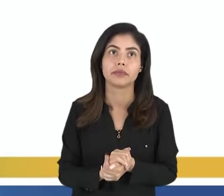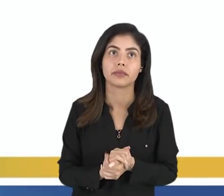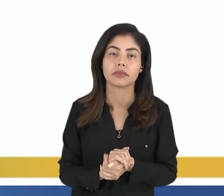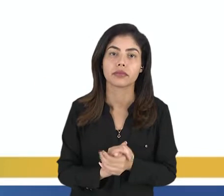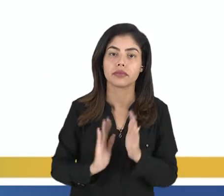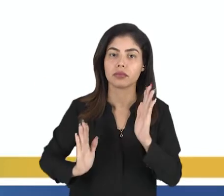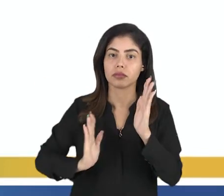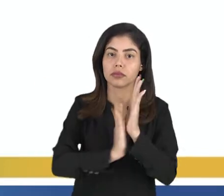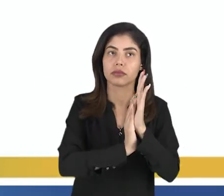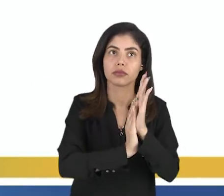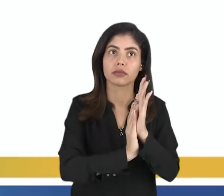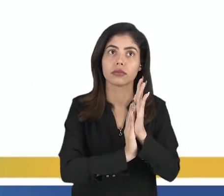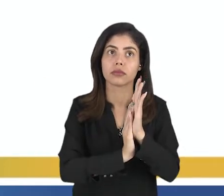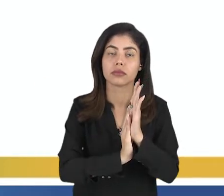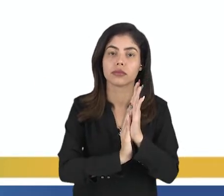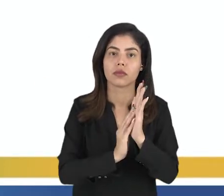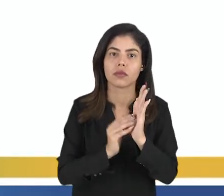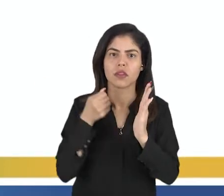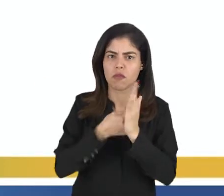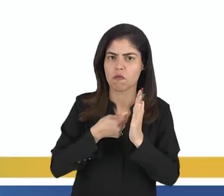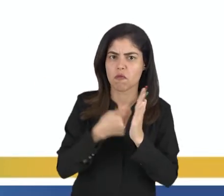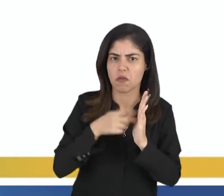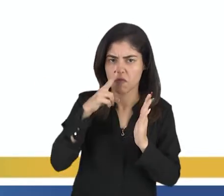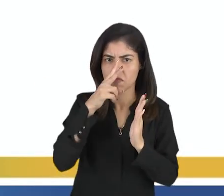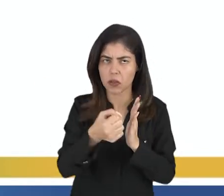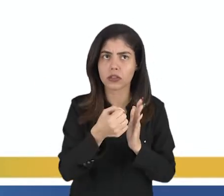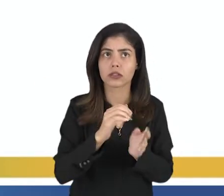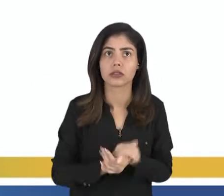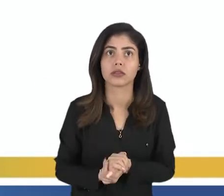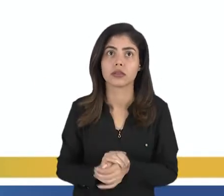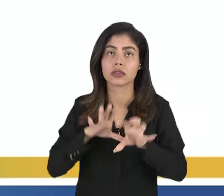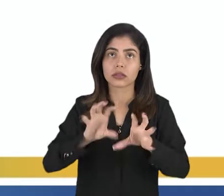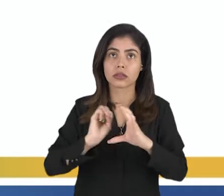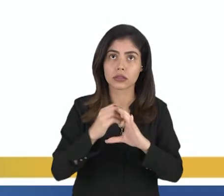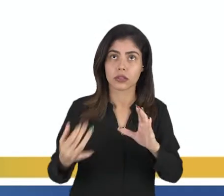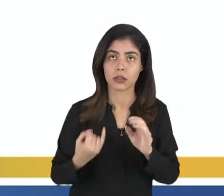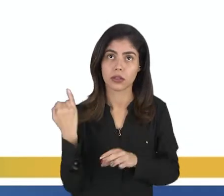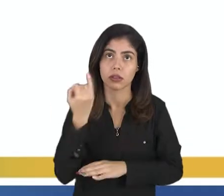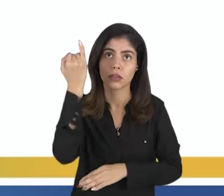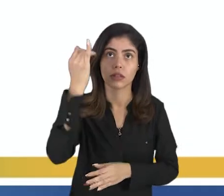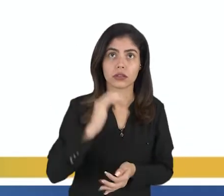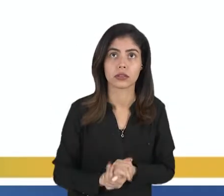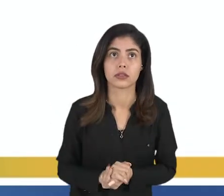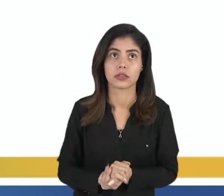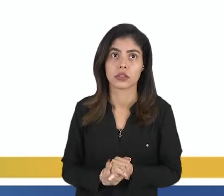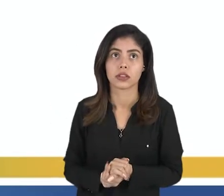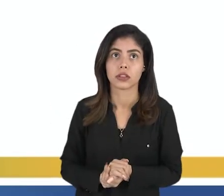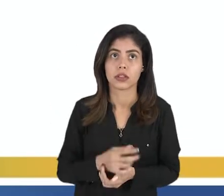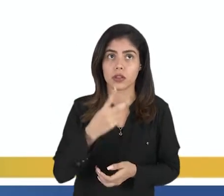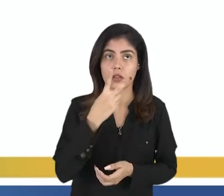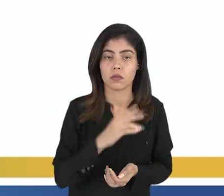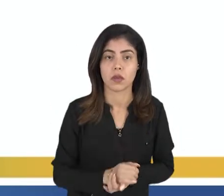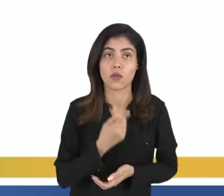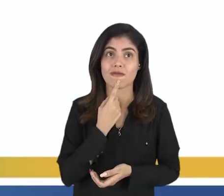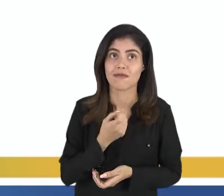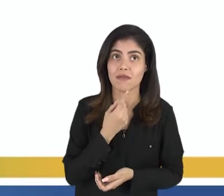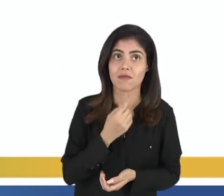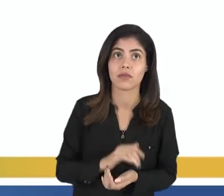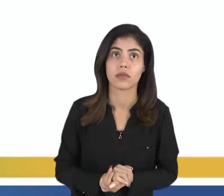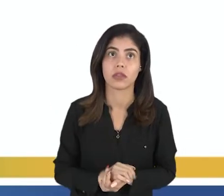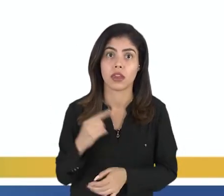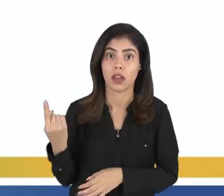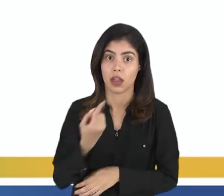possuem paredes, né, de tecido resistente, sendo uma característica extremamente importante para